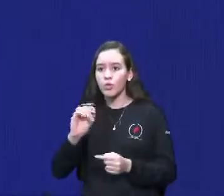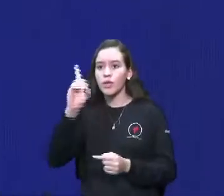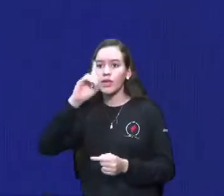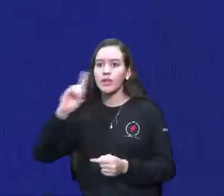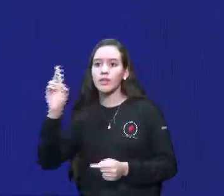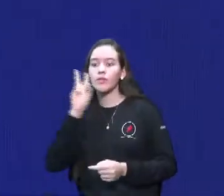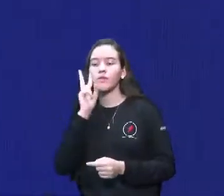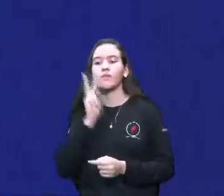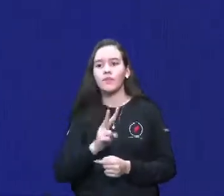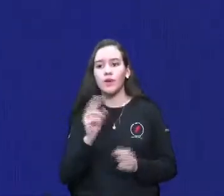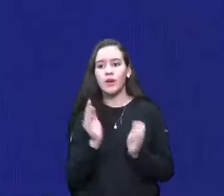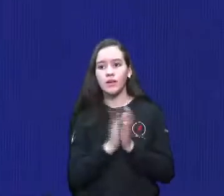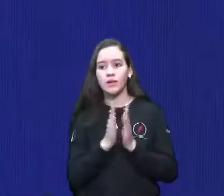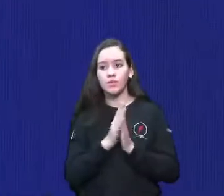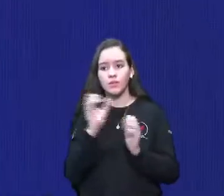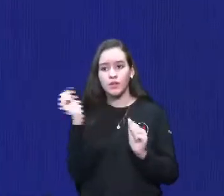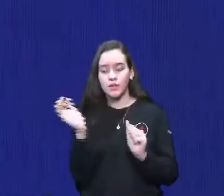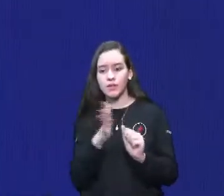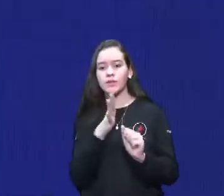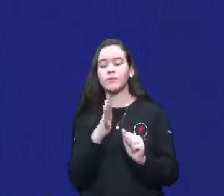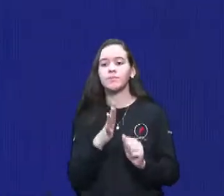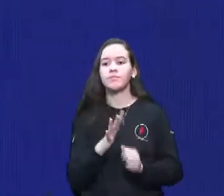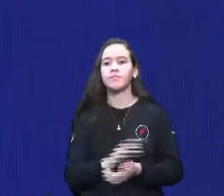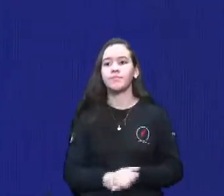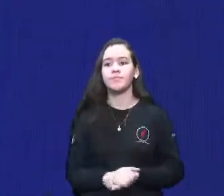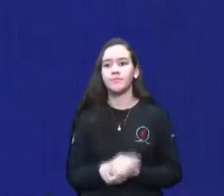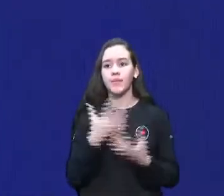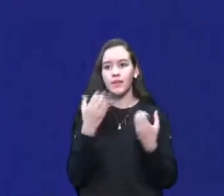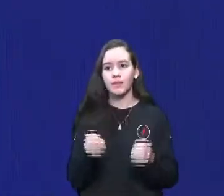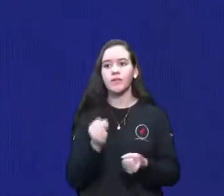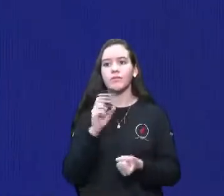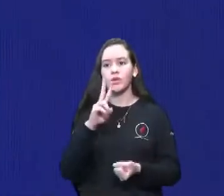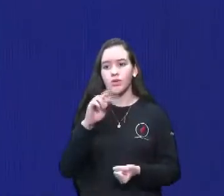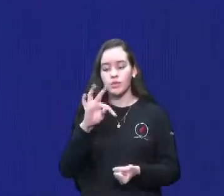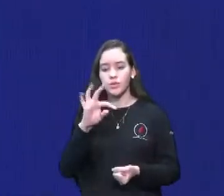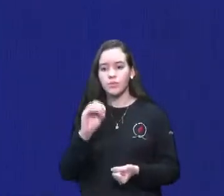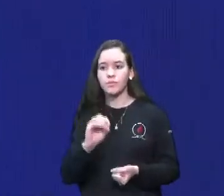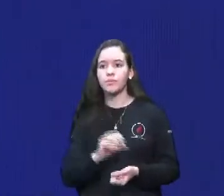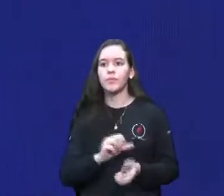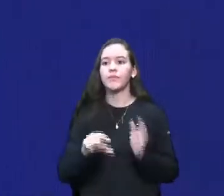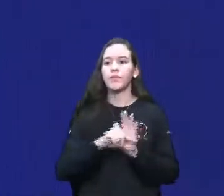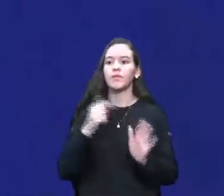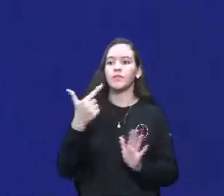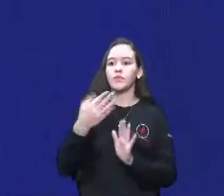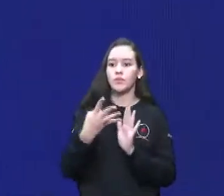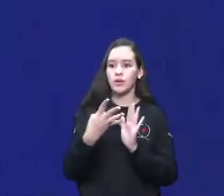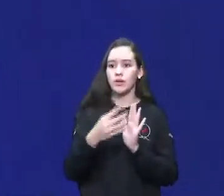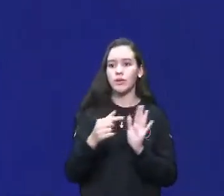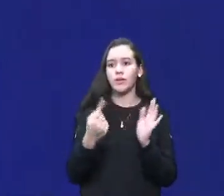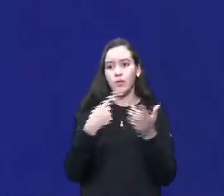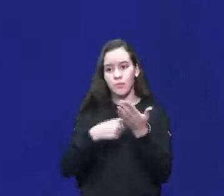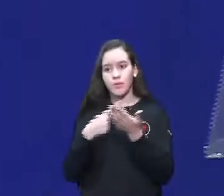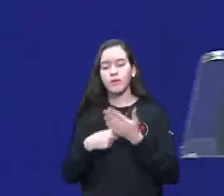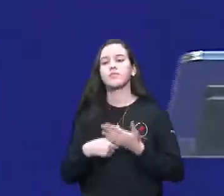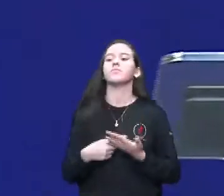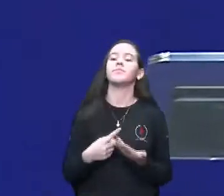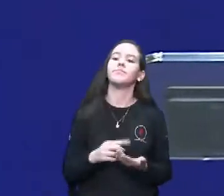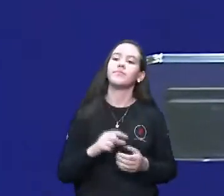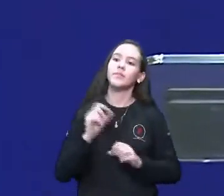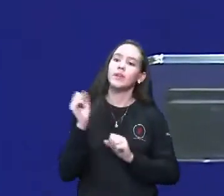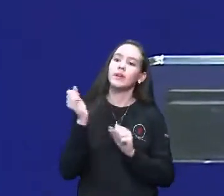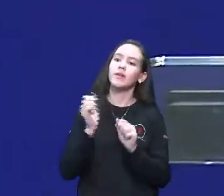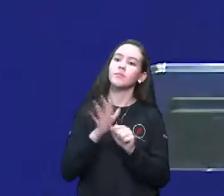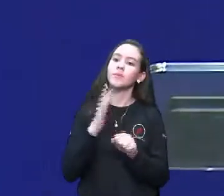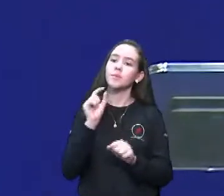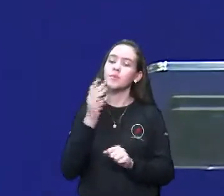Ana, aceitou o voto dela. E aí no versículo 24 ela vai cumprir o voto. Ela prometeu o que para Deus no